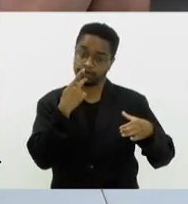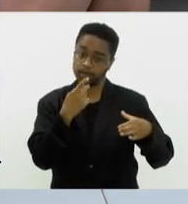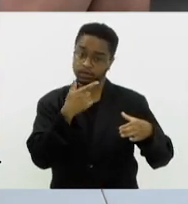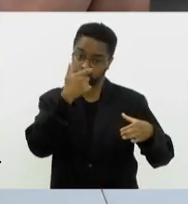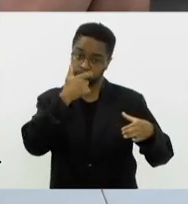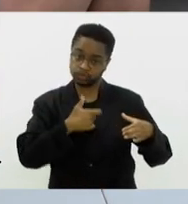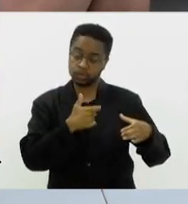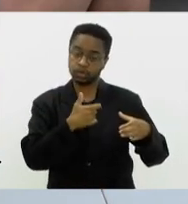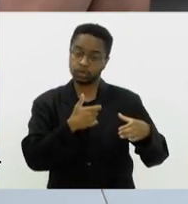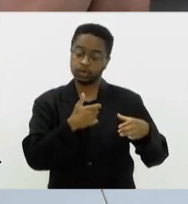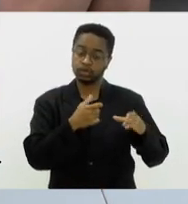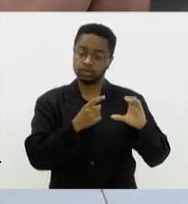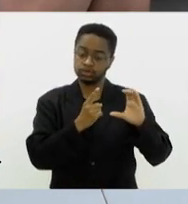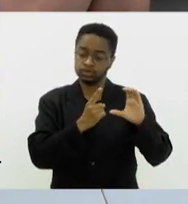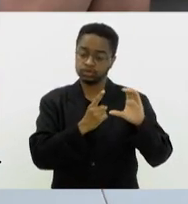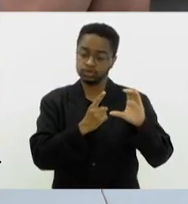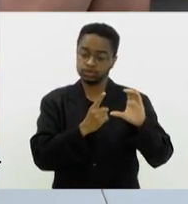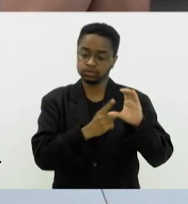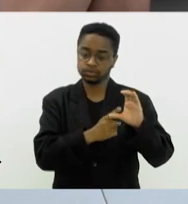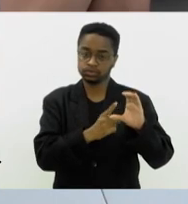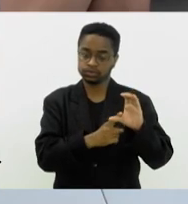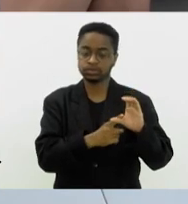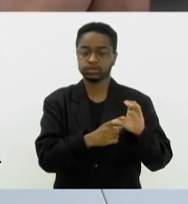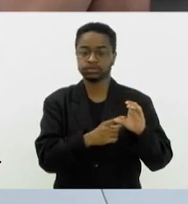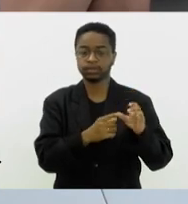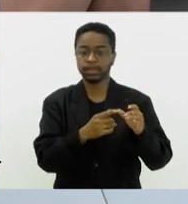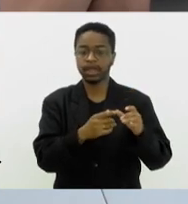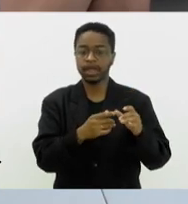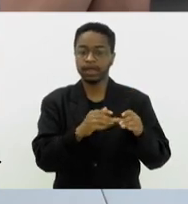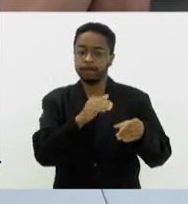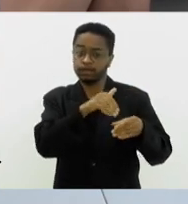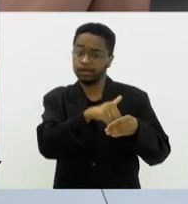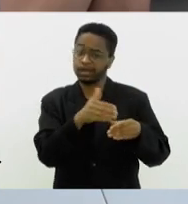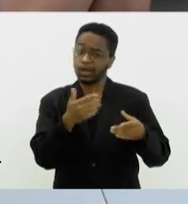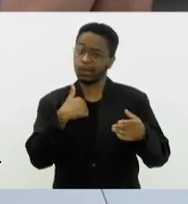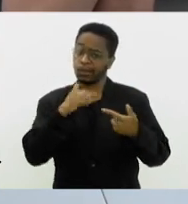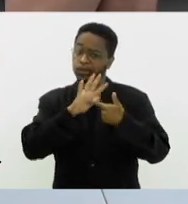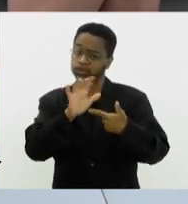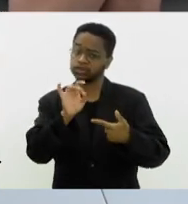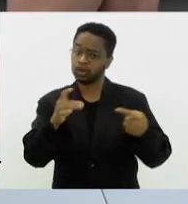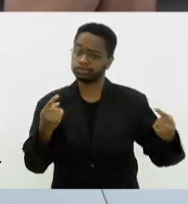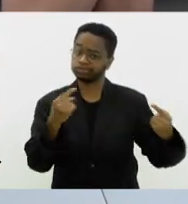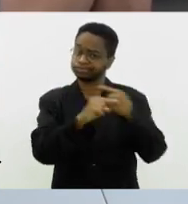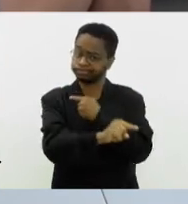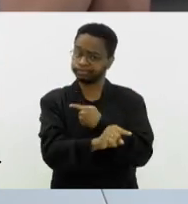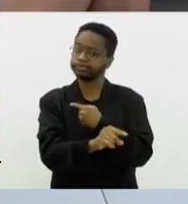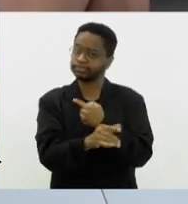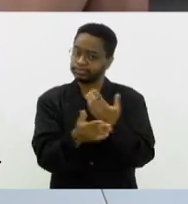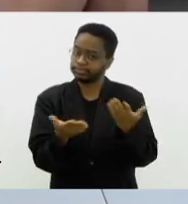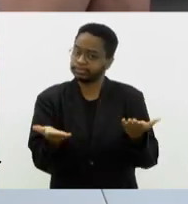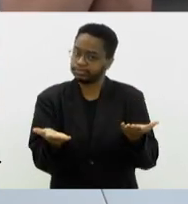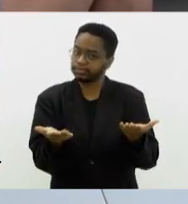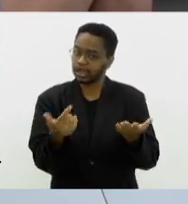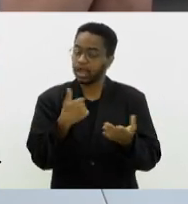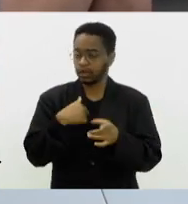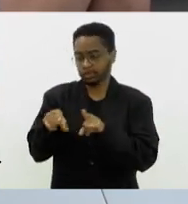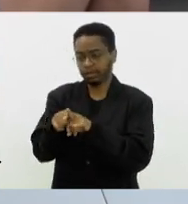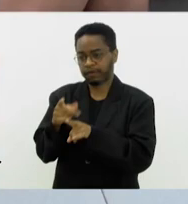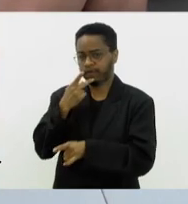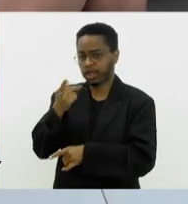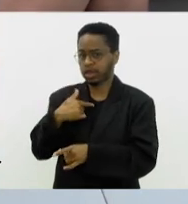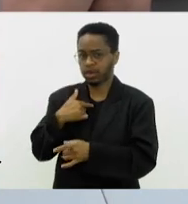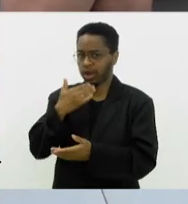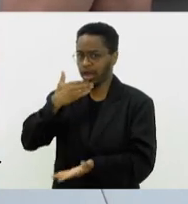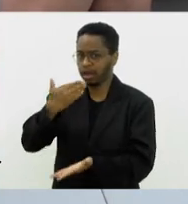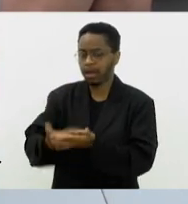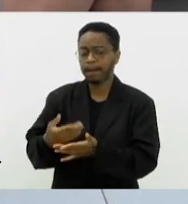incluo, votaram para que fosse incluído. É só para mostrar a contradição. Eu, inclusive, fui lá na tribuna dizer que eu estava perplexo